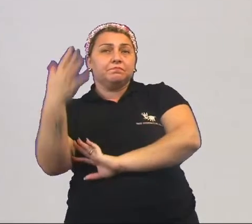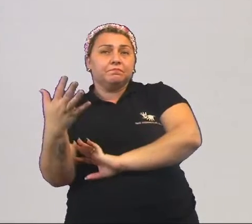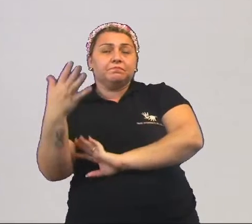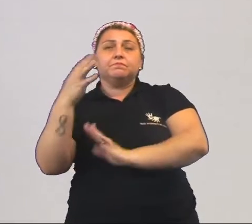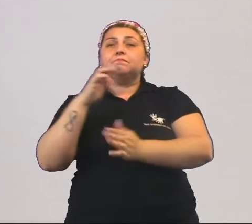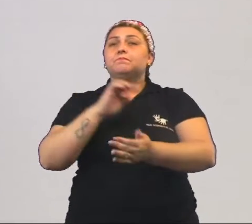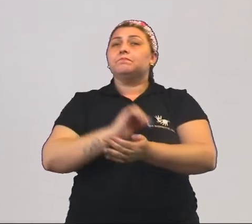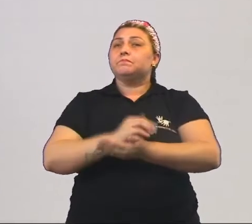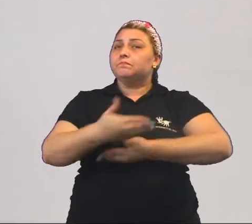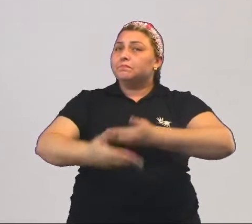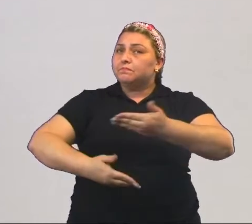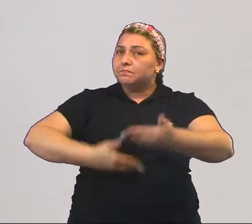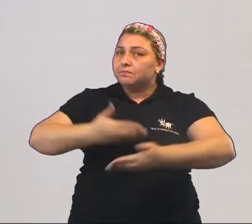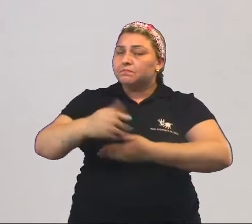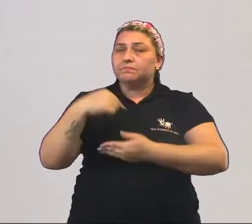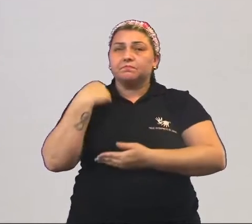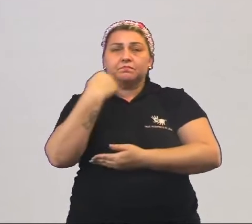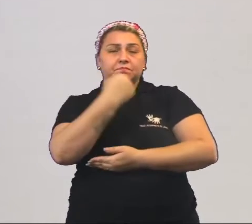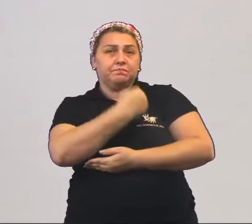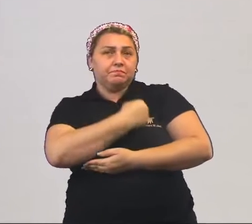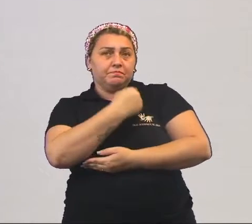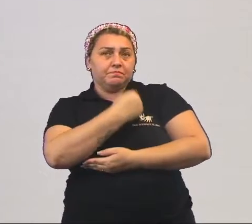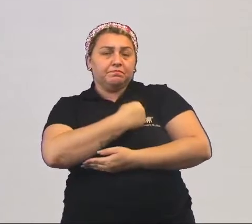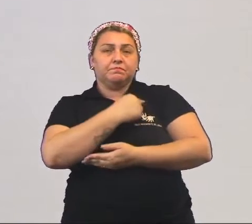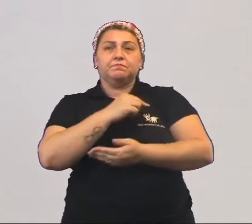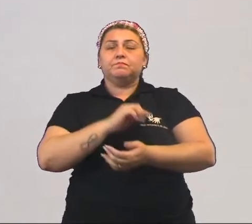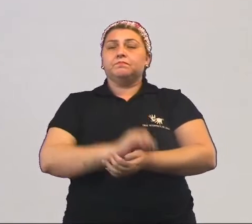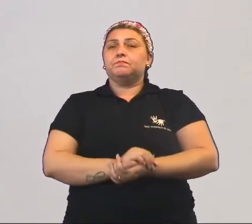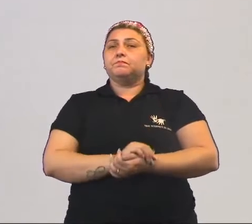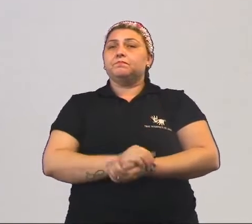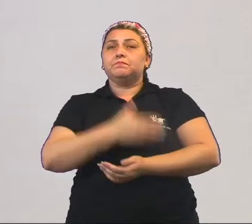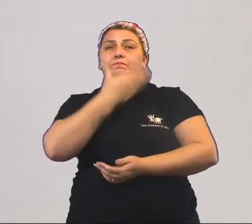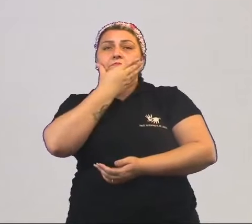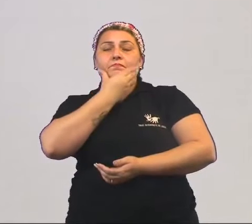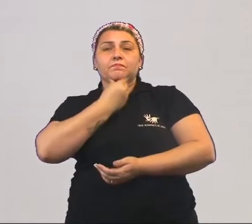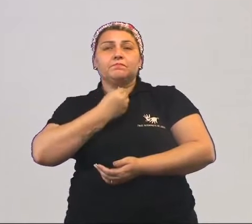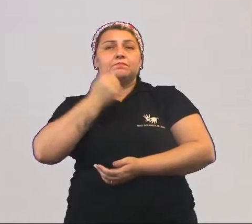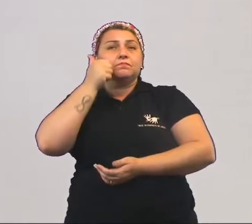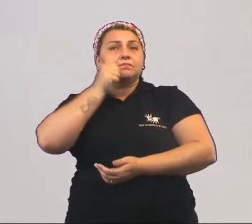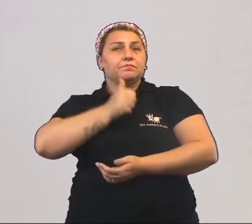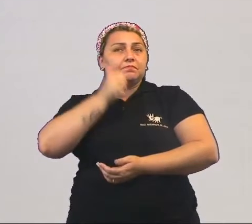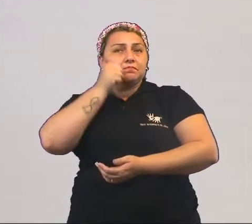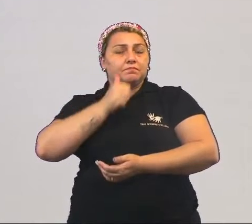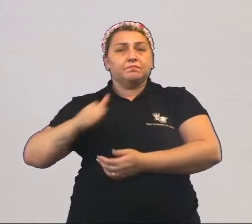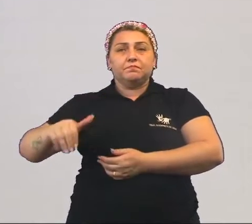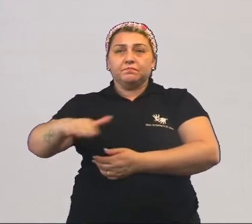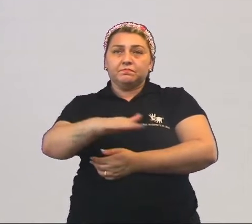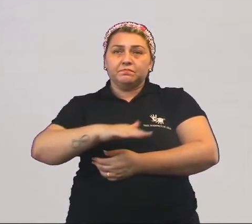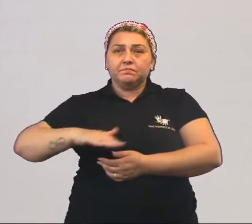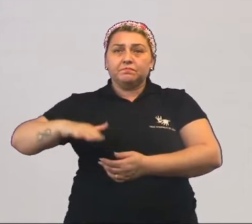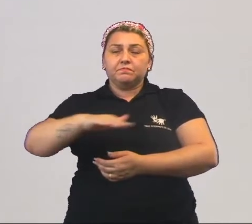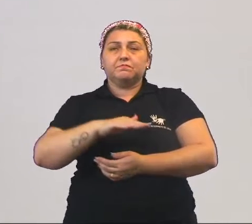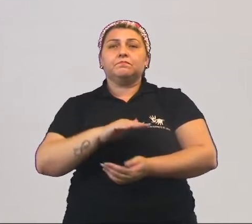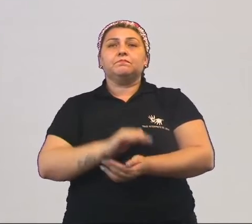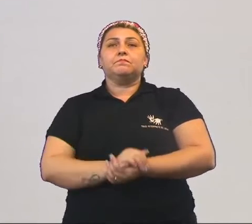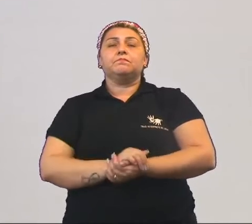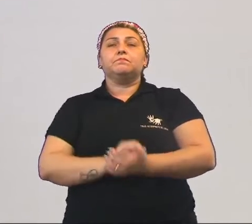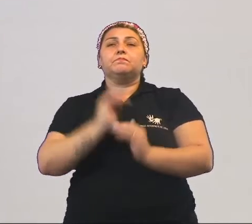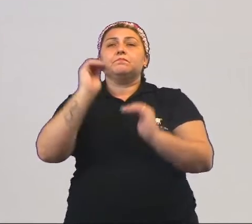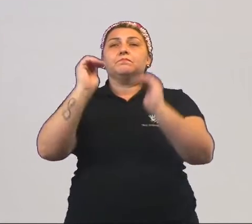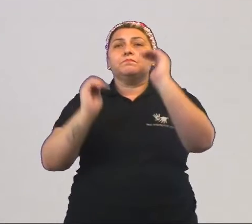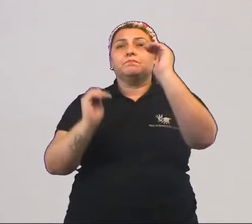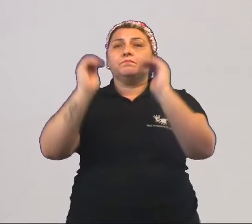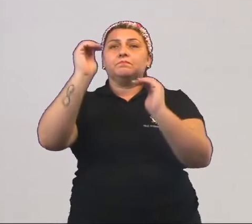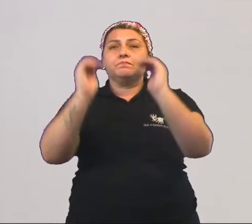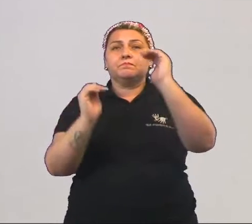esse tipo de relação, nós não estamos tratando que homens e mulheres, socialmente, eles estão